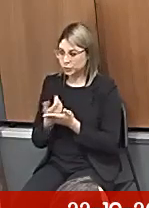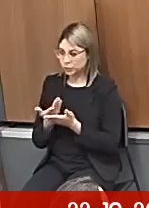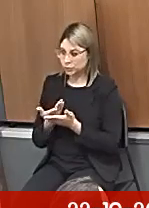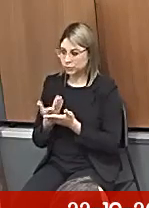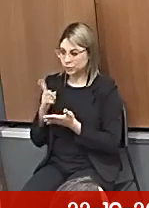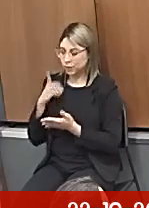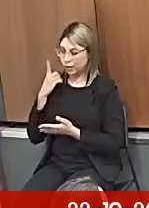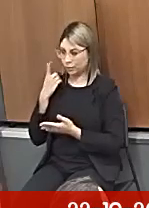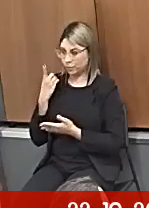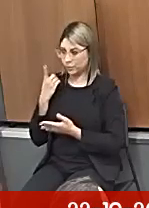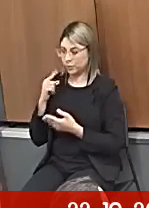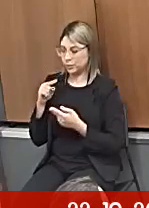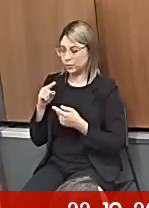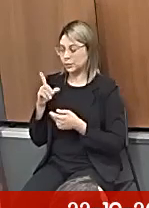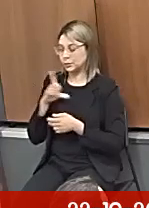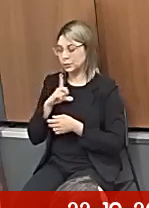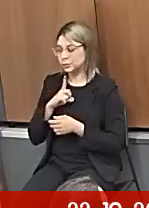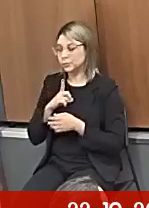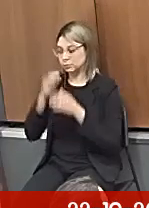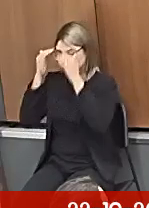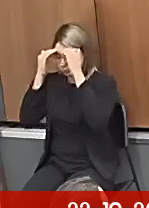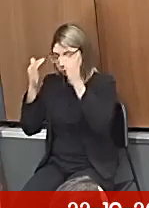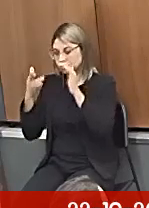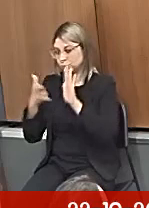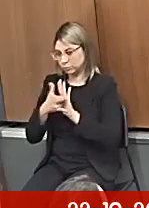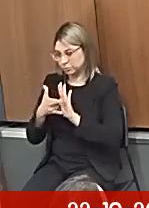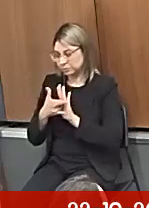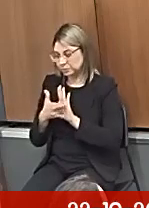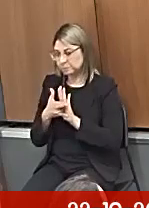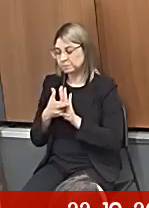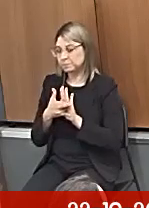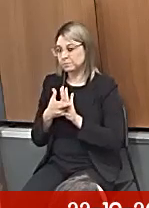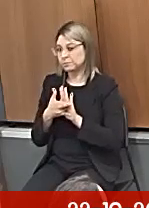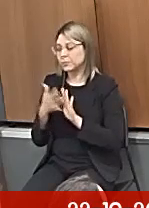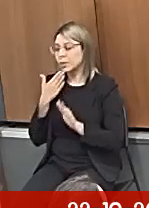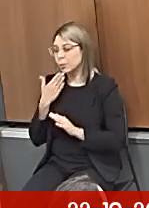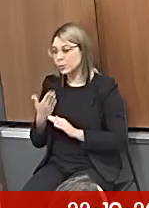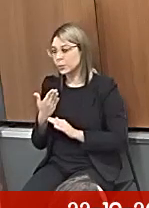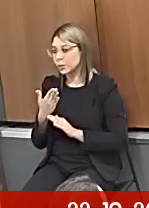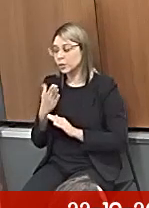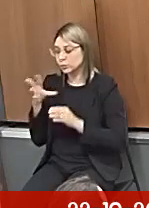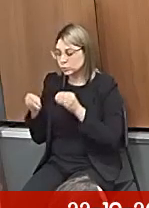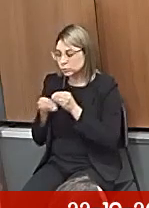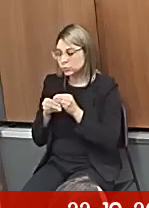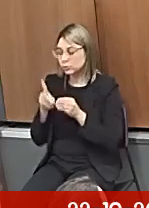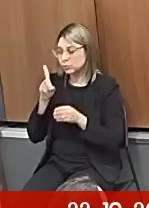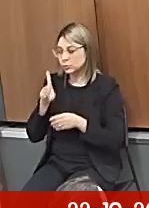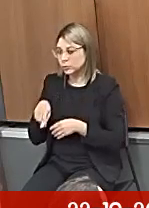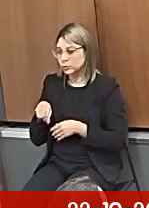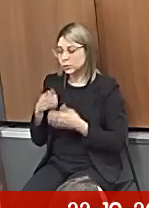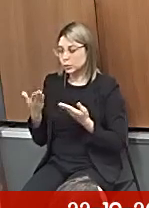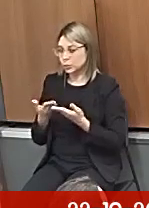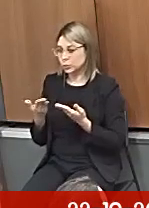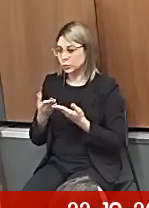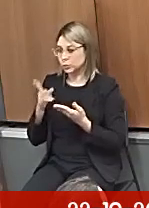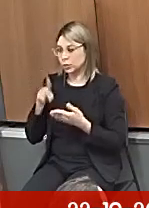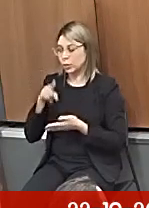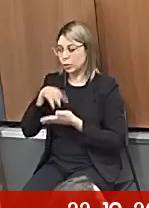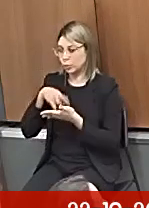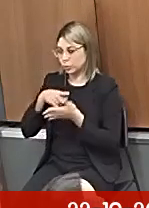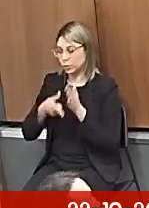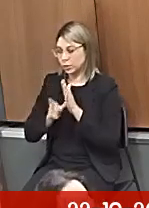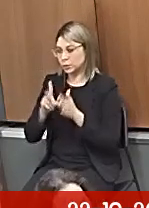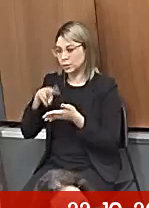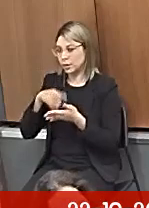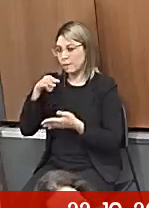os deputados, nos termos regimentais, pedem a inserção nos anais da Casa do documento lido